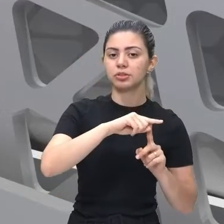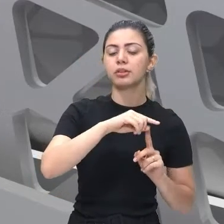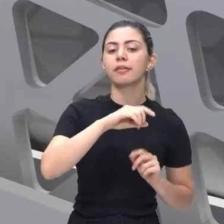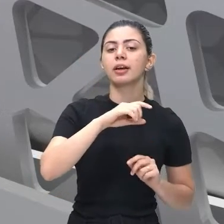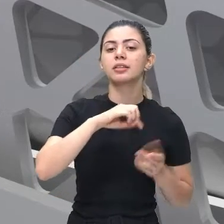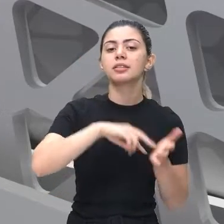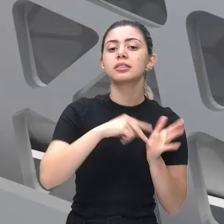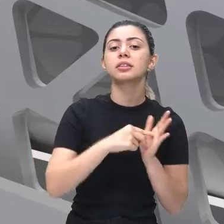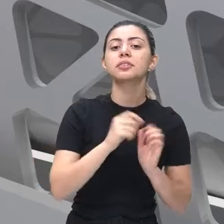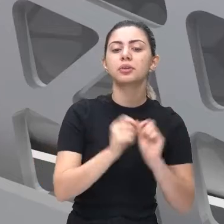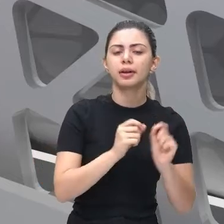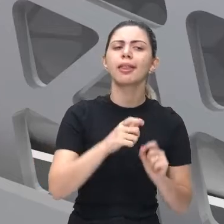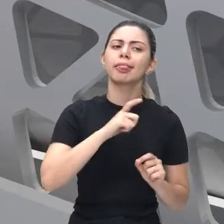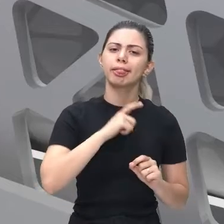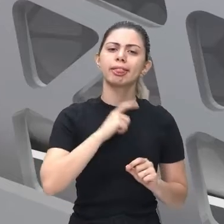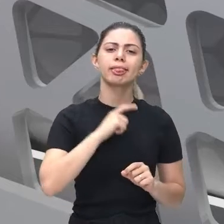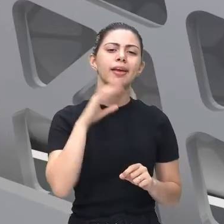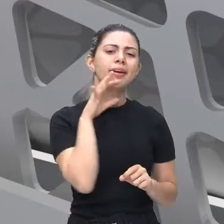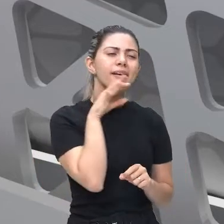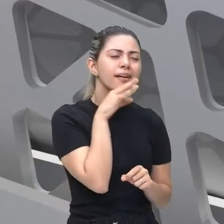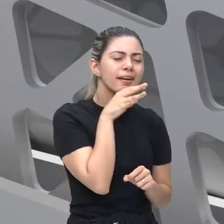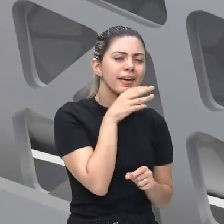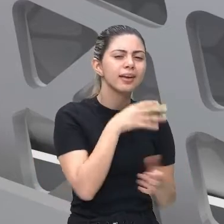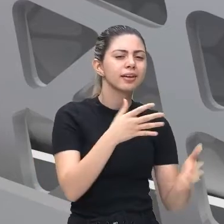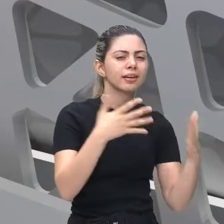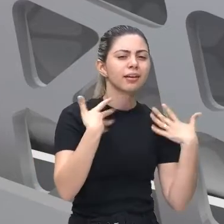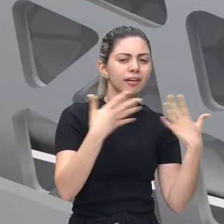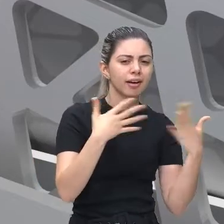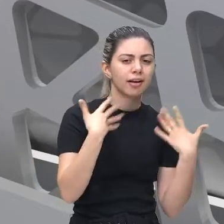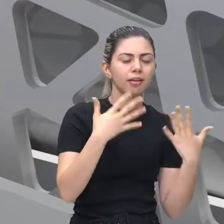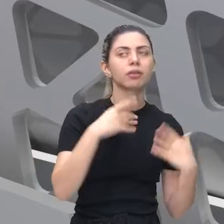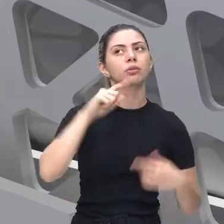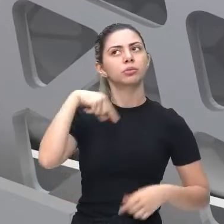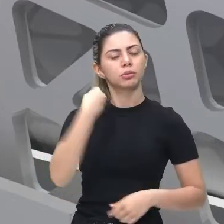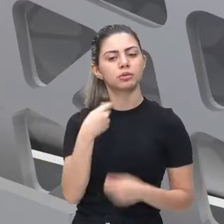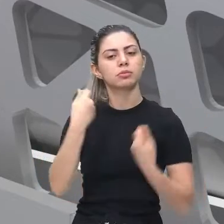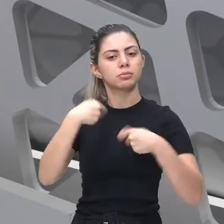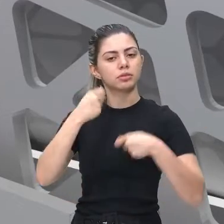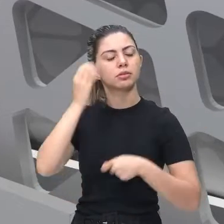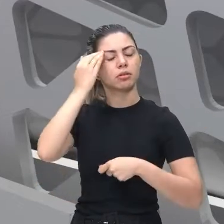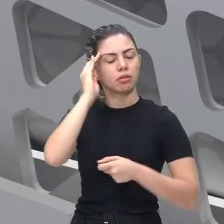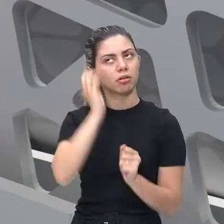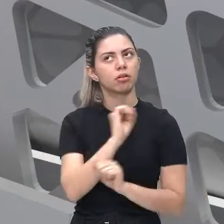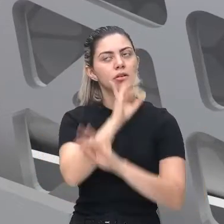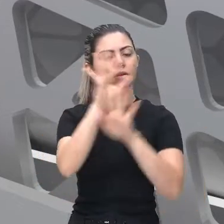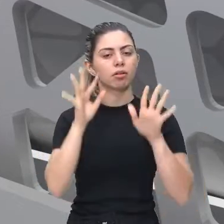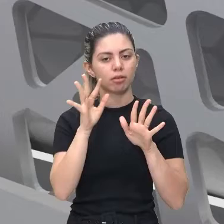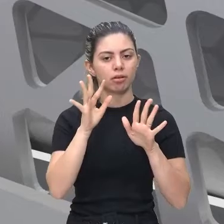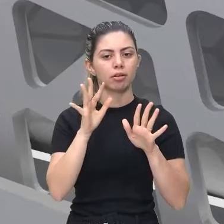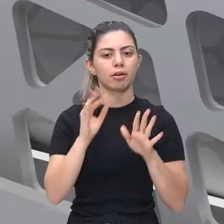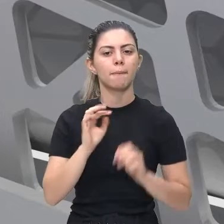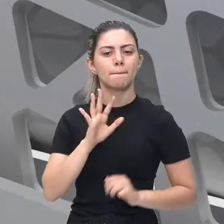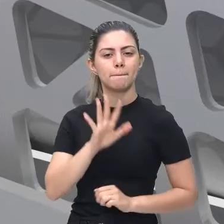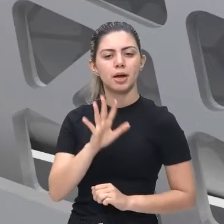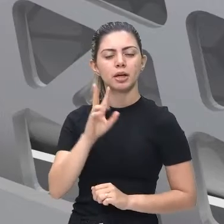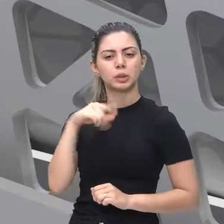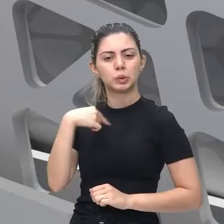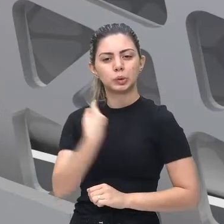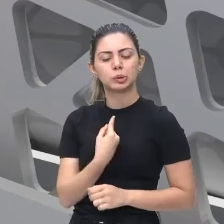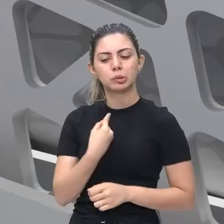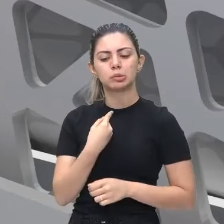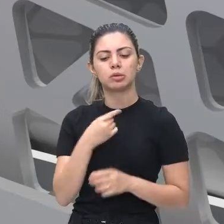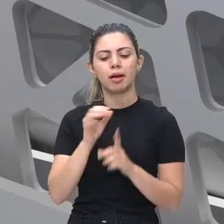presença de calor, é esse entendimento que nós temos que ter. Quando nós olhamos para